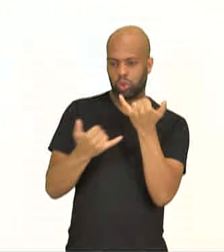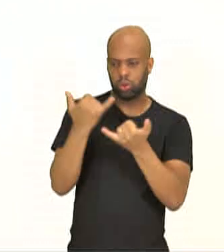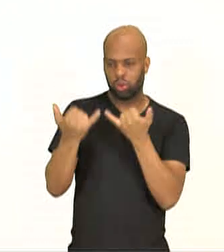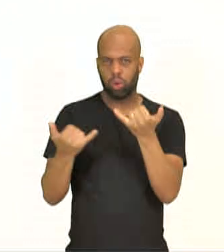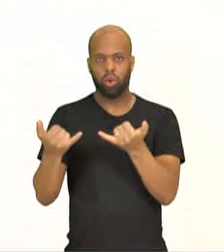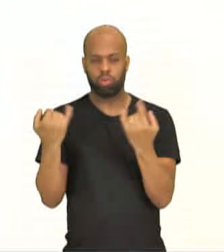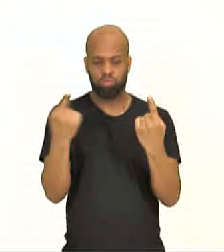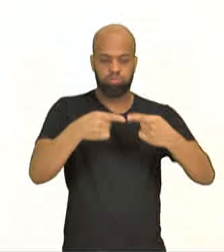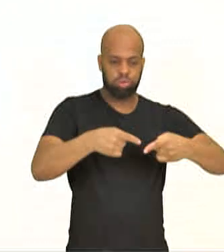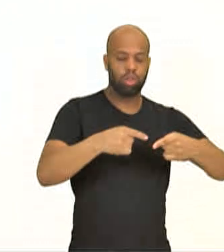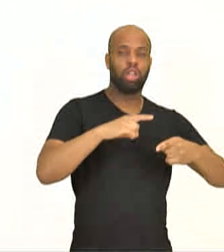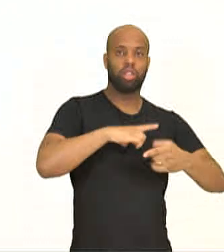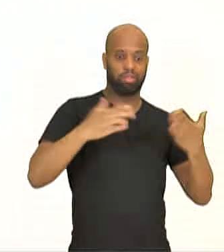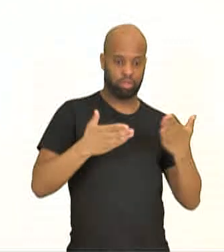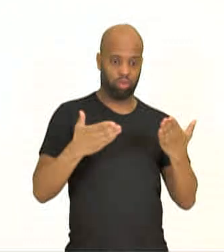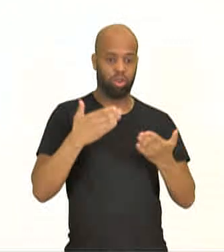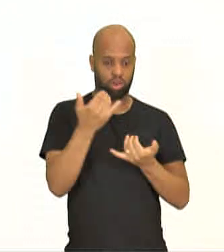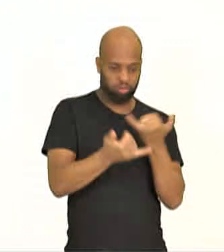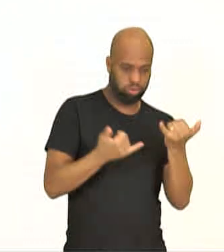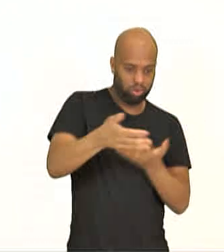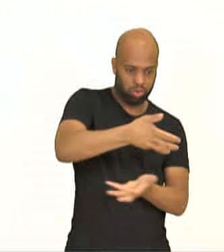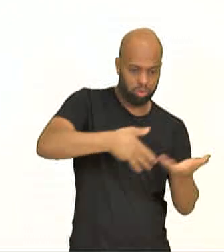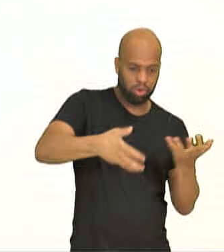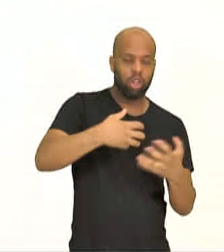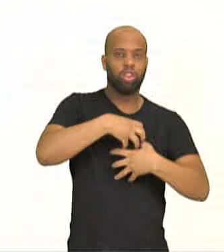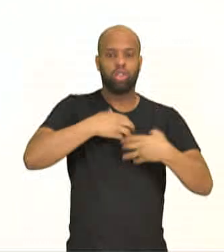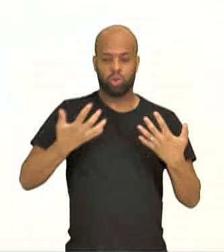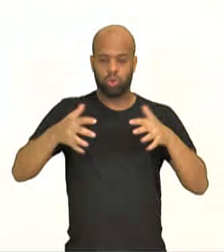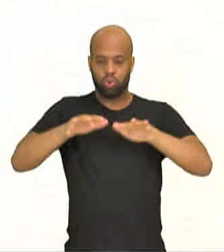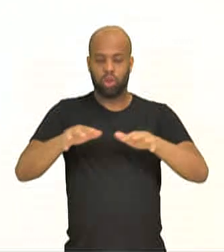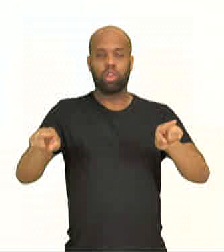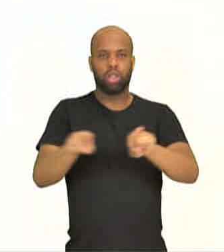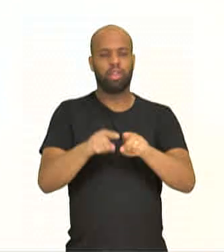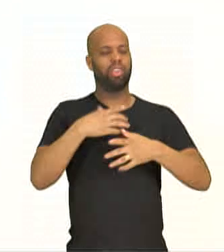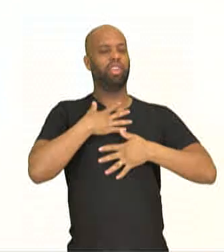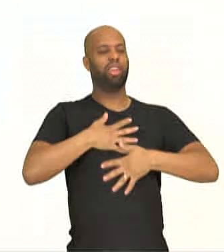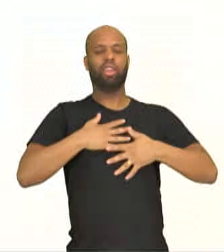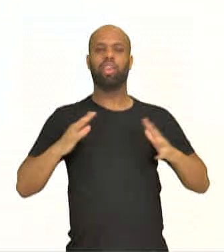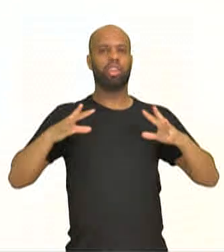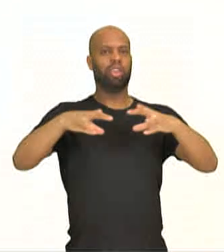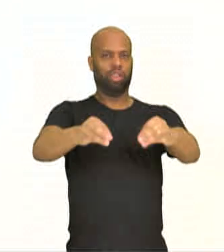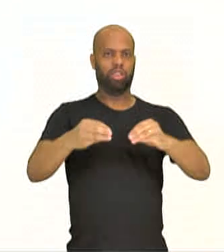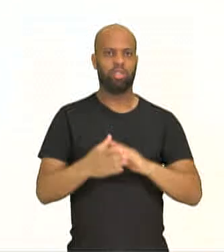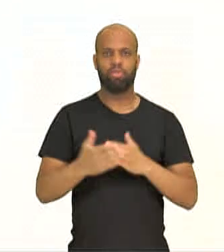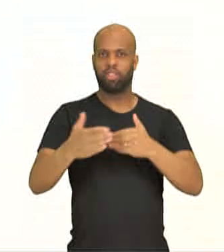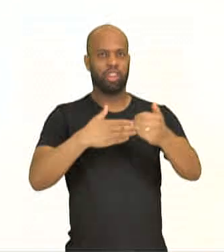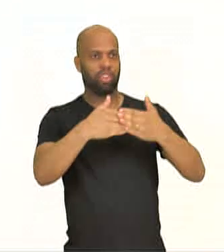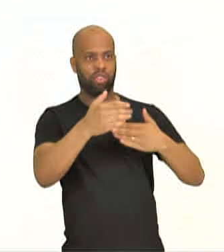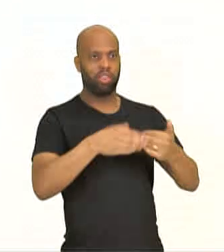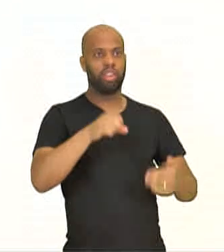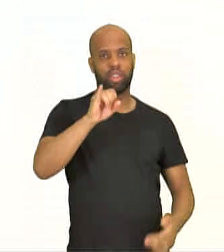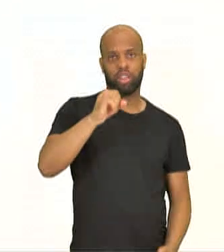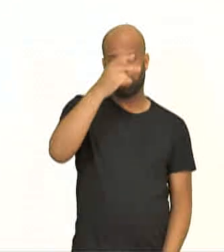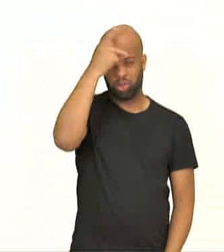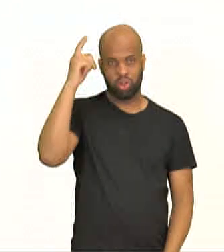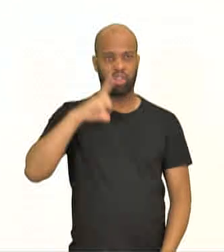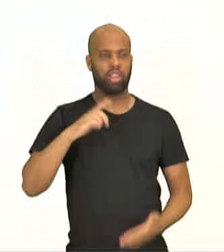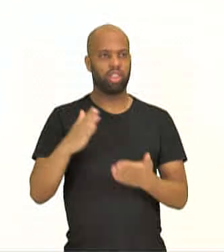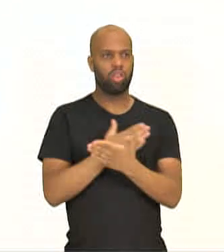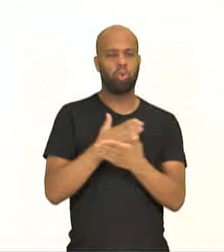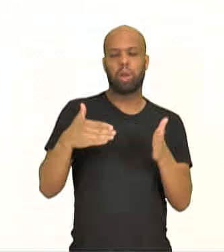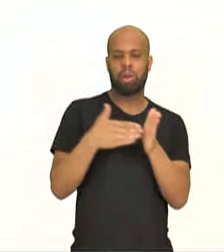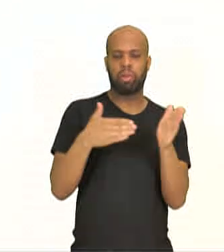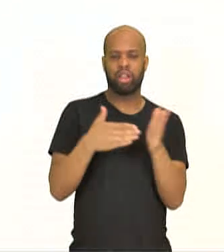esportes, eu consigo trabalhar de uma forma inclusiva e divertida para todos, independentemente se a pessoa tem alguma